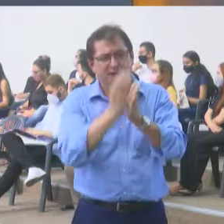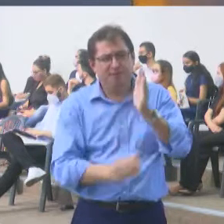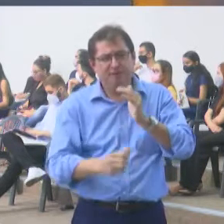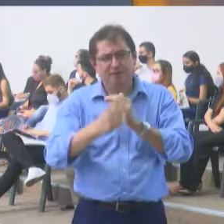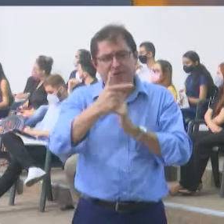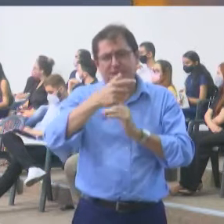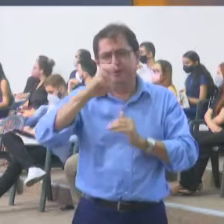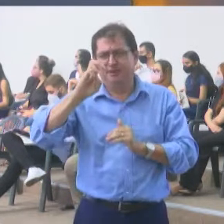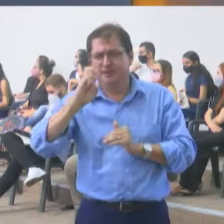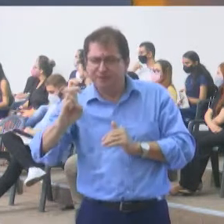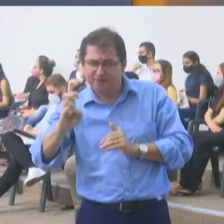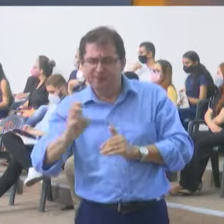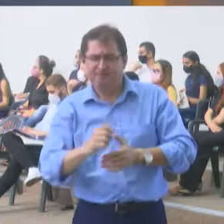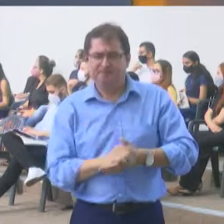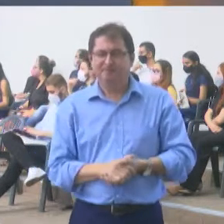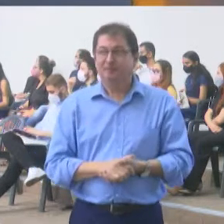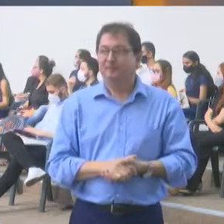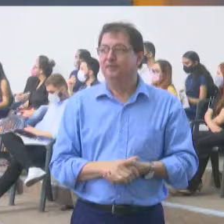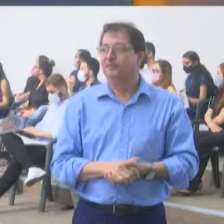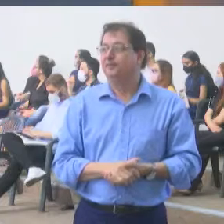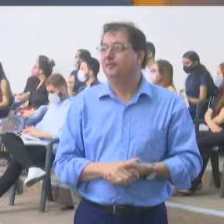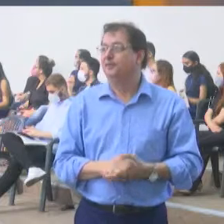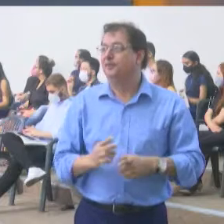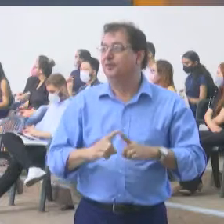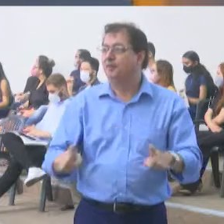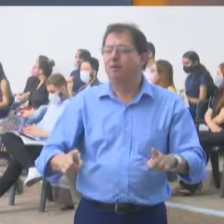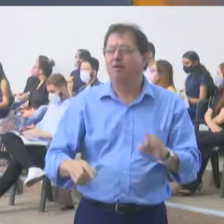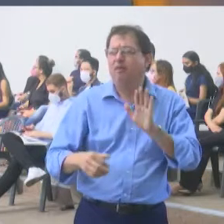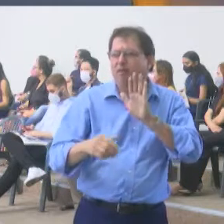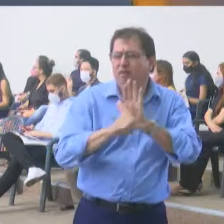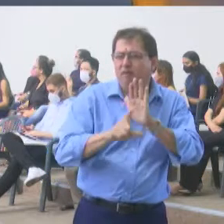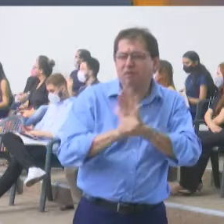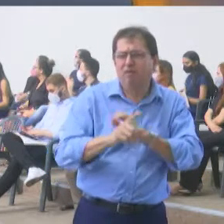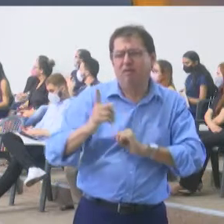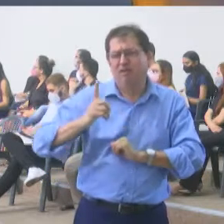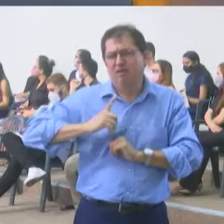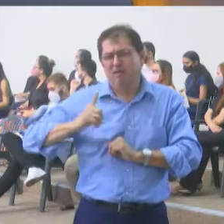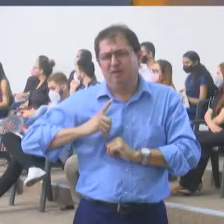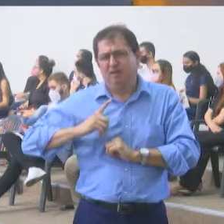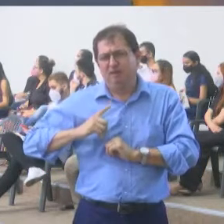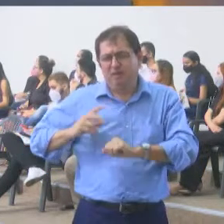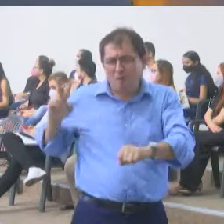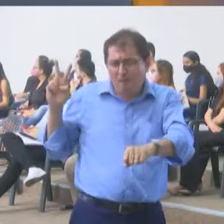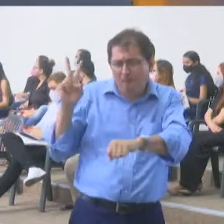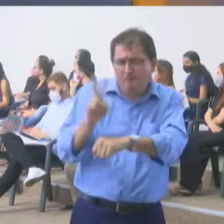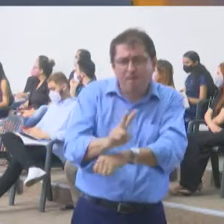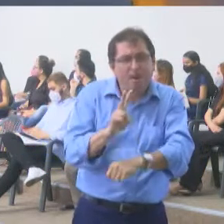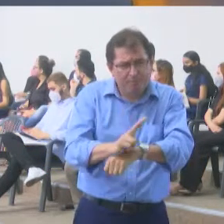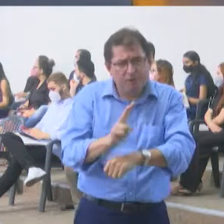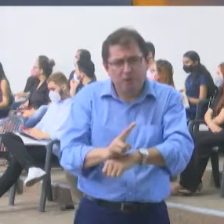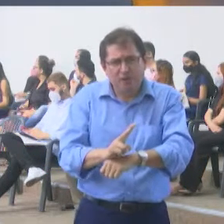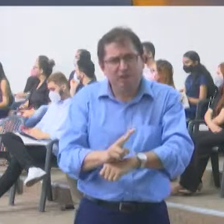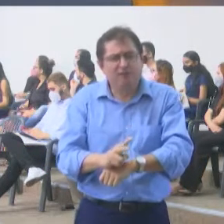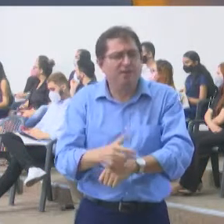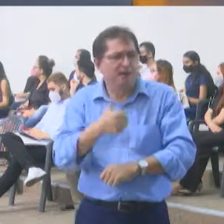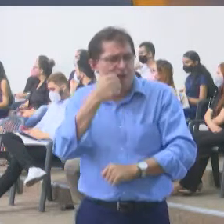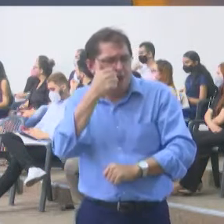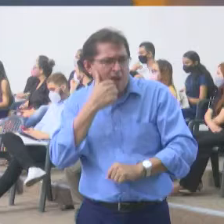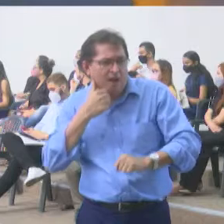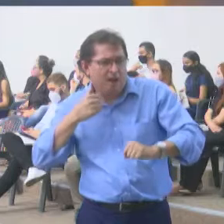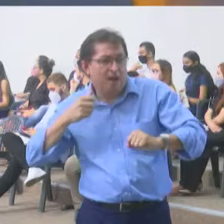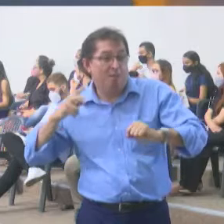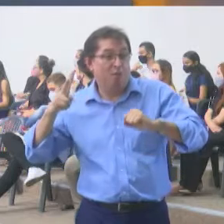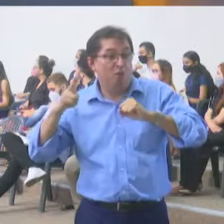não é o tema específico da nossa lição, mas essa lei, ela existia para proteger a viúva, ela existia para